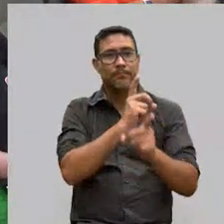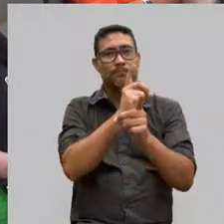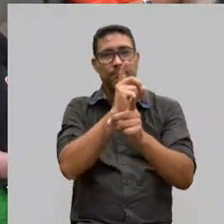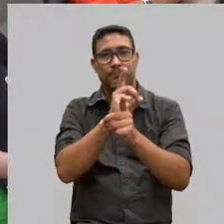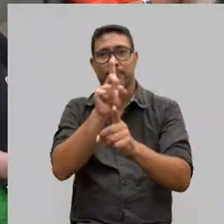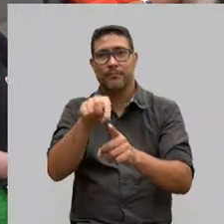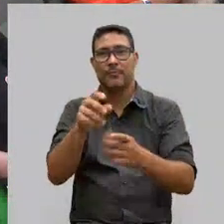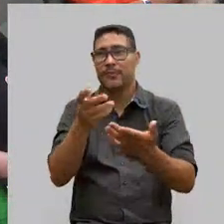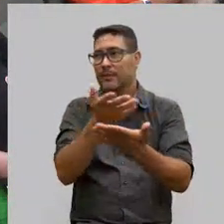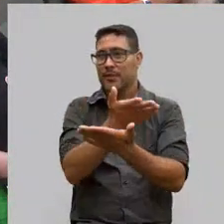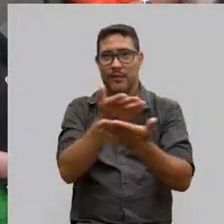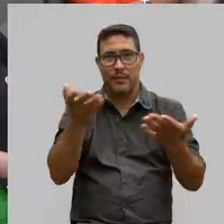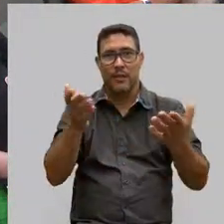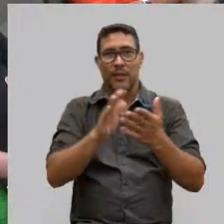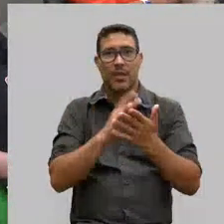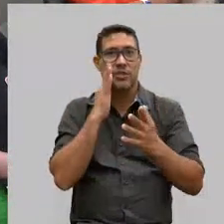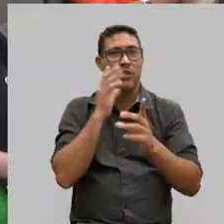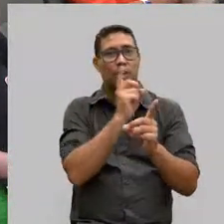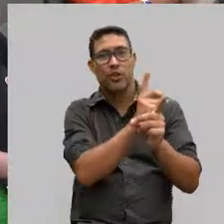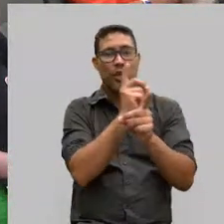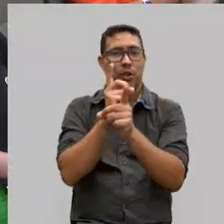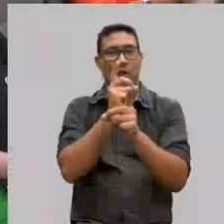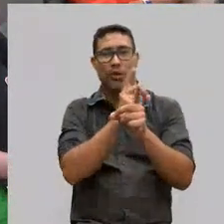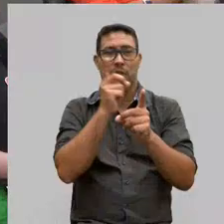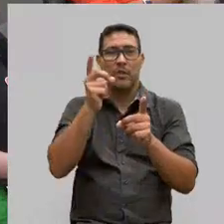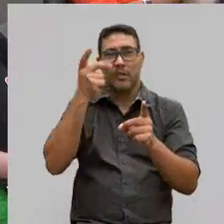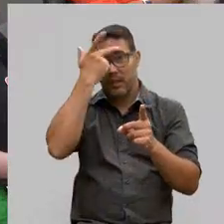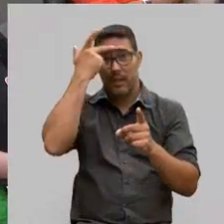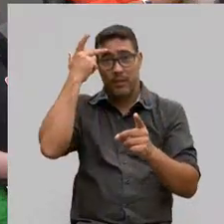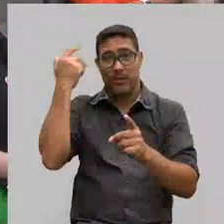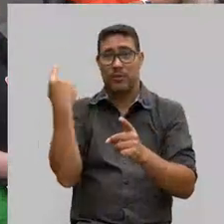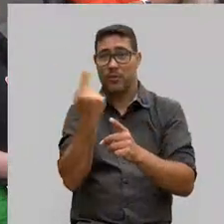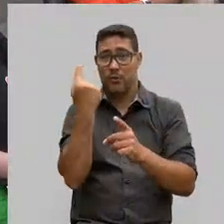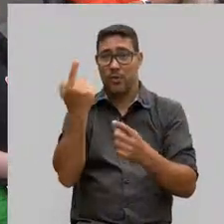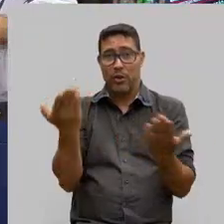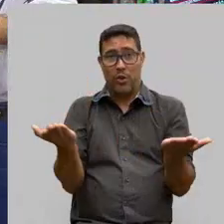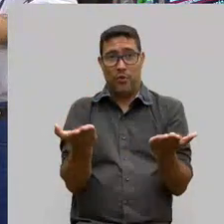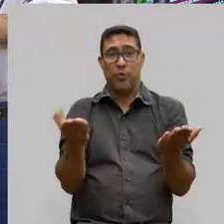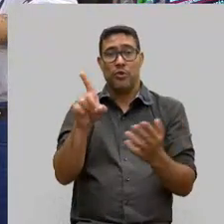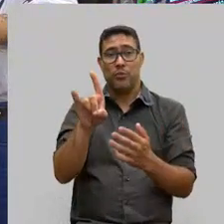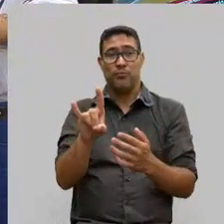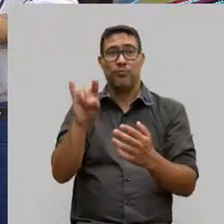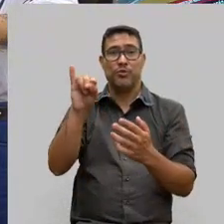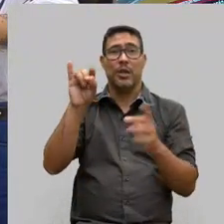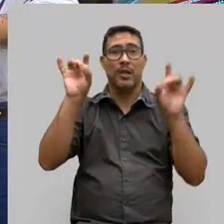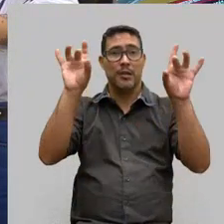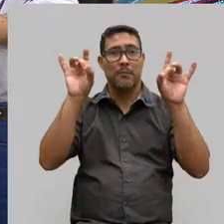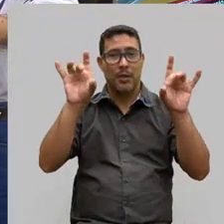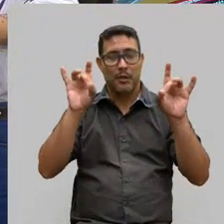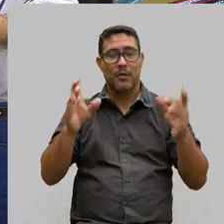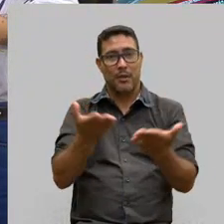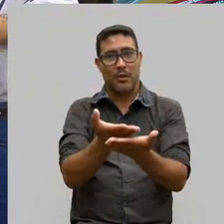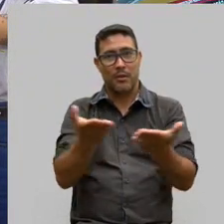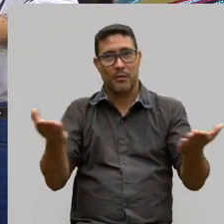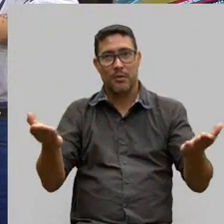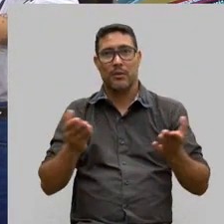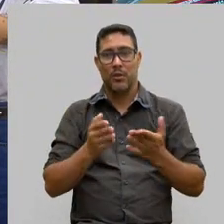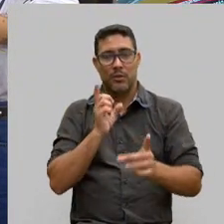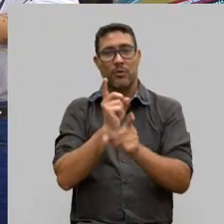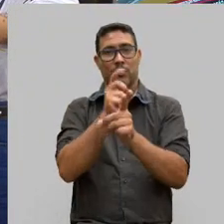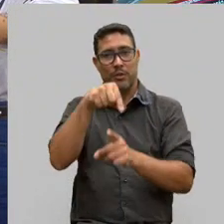gente encontra no dia a dia na luta e hoje num data tão especial para nós estamos nos encontrando aqui também né